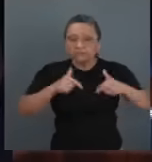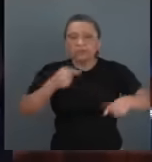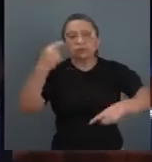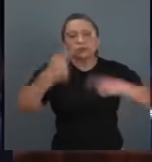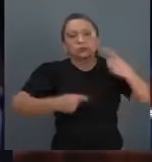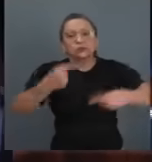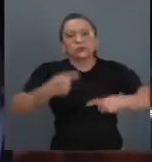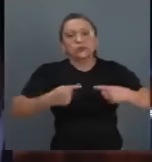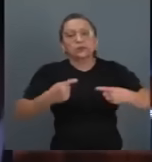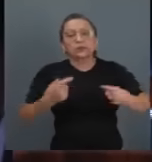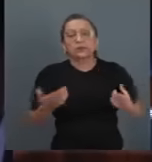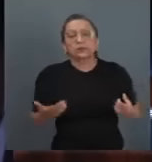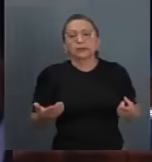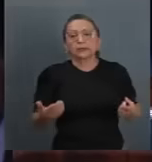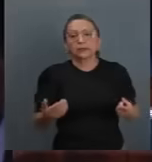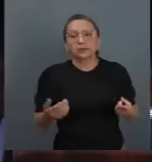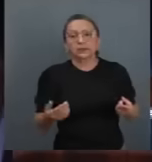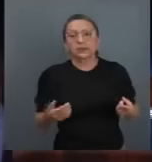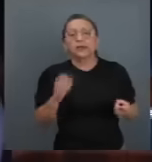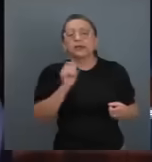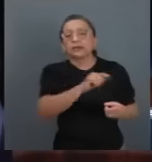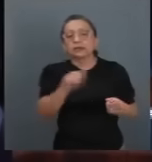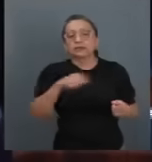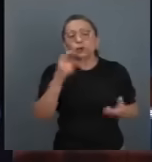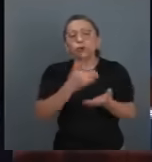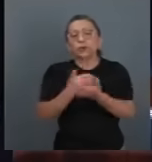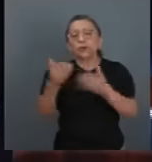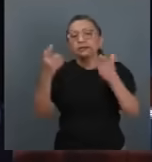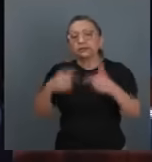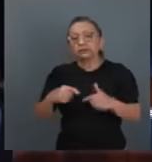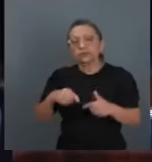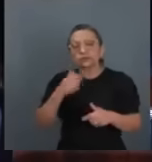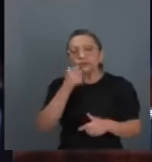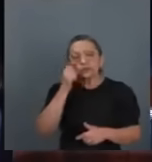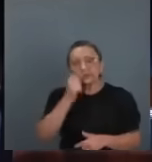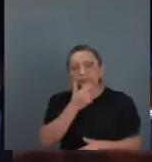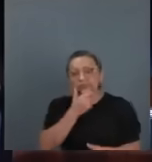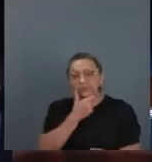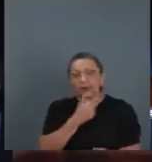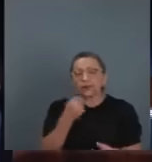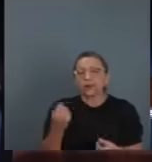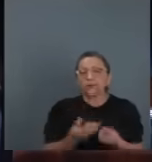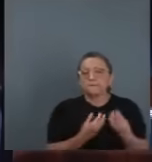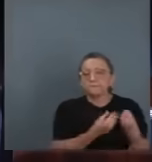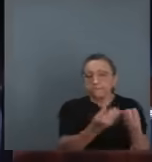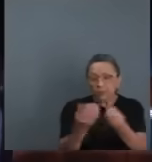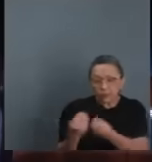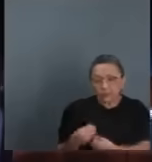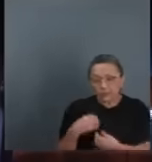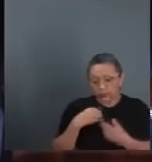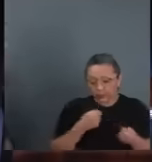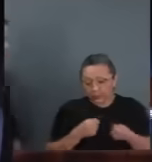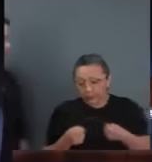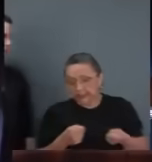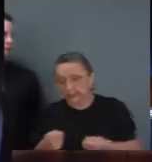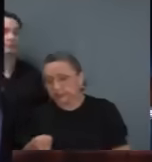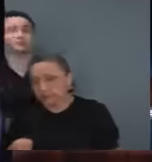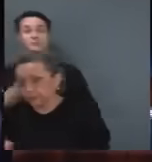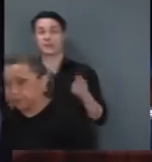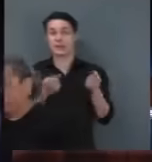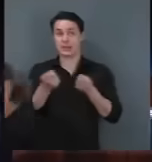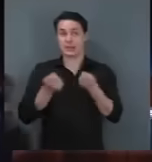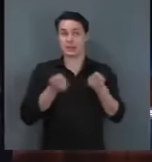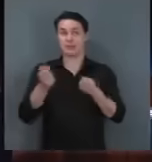discutir. E isso começa, senhores e senhoras, com muito equilíbrio, mas com